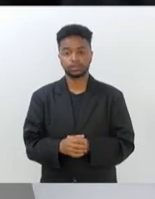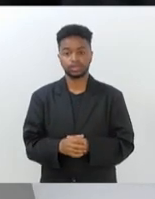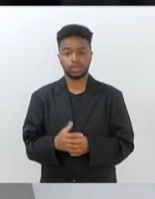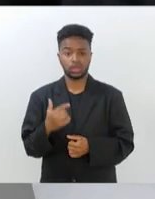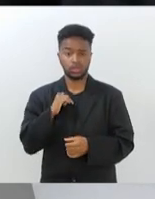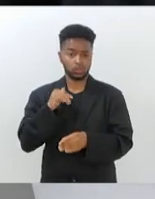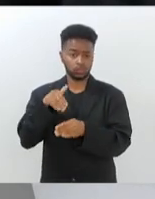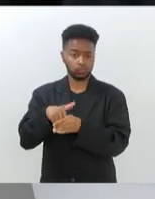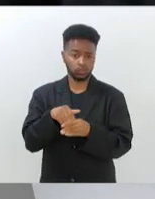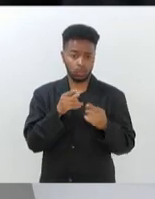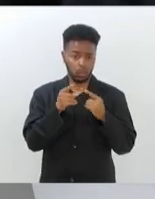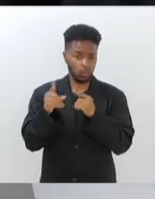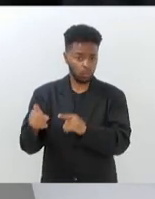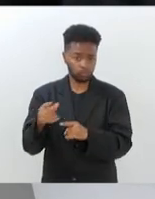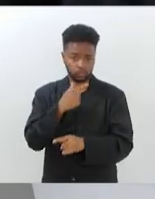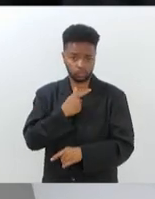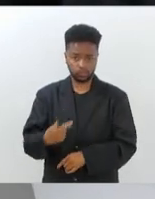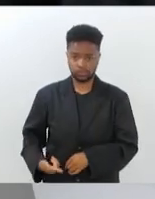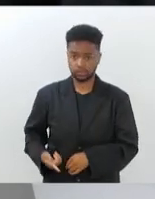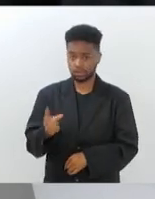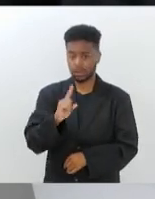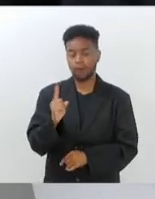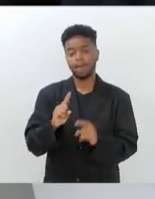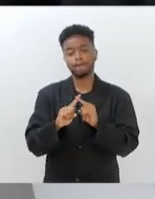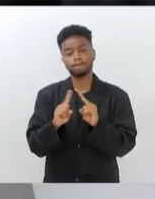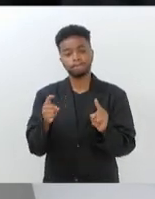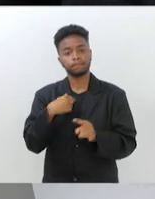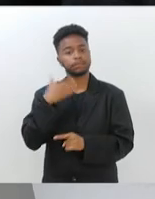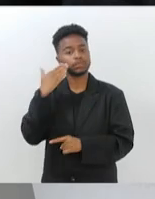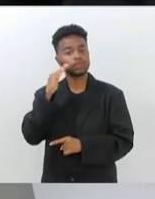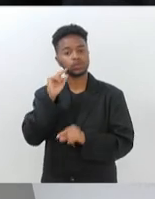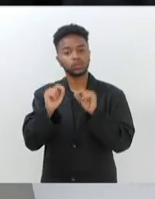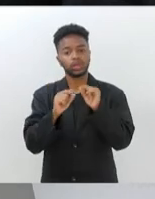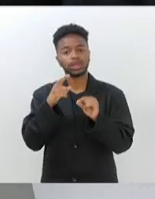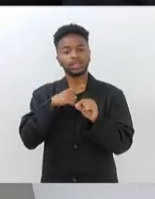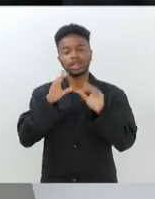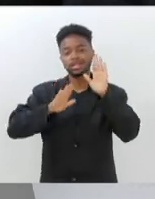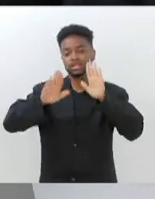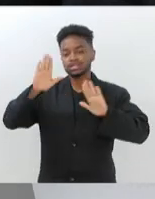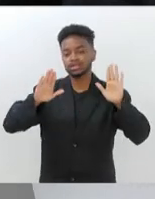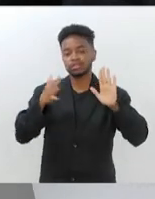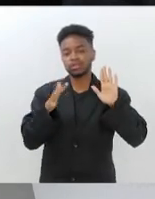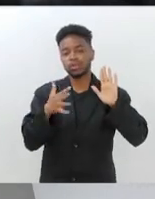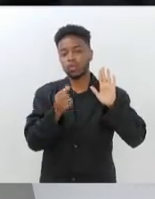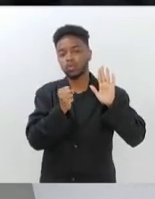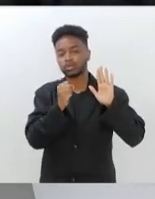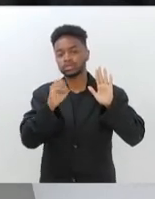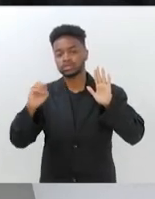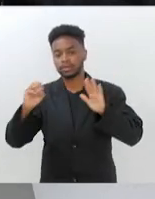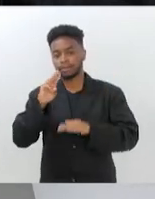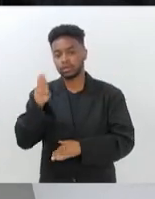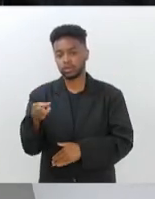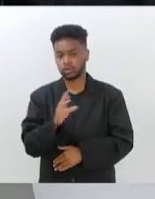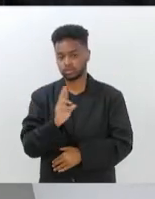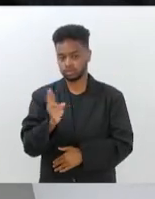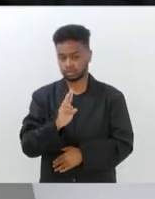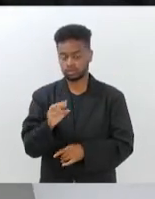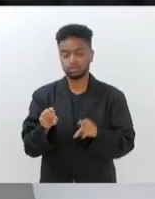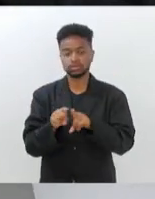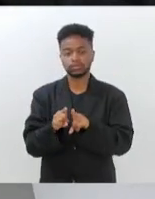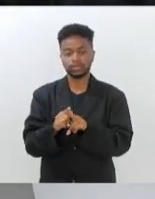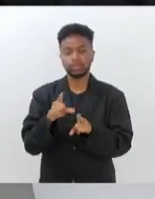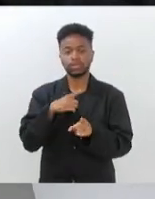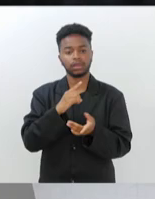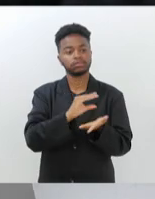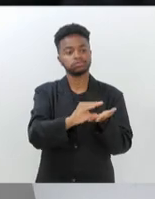votando contra o governo mas entendo que uma licitação de quase R 800 milhões deais e que vai ter os seus